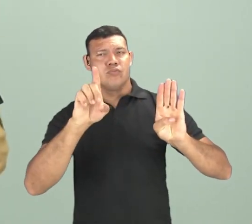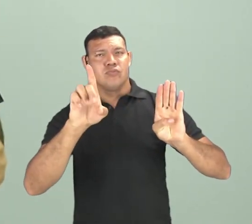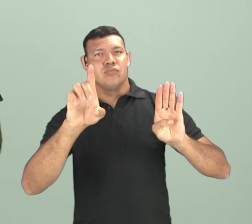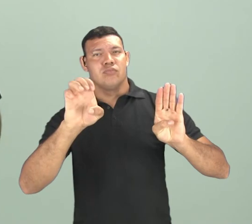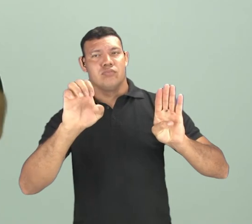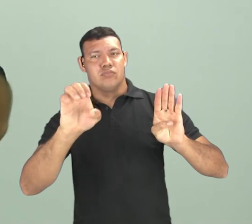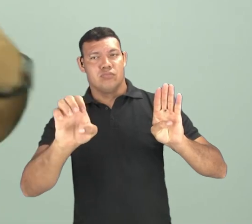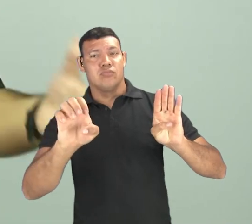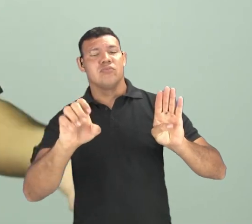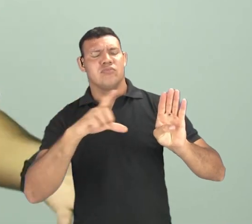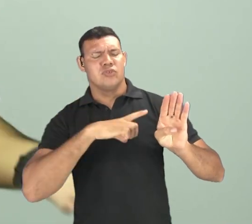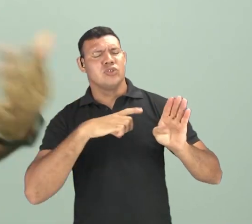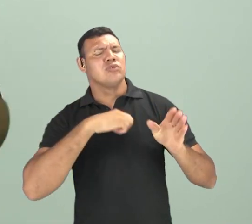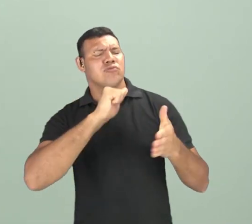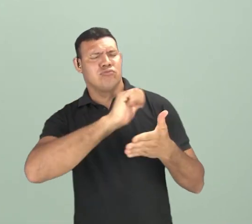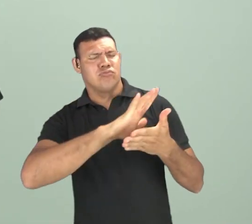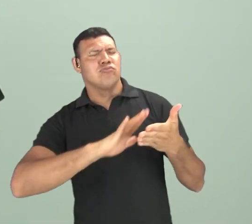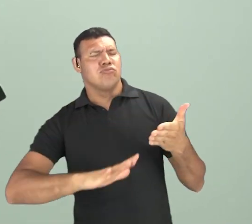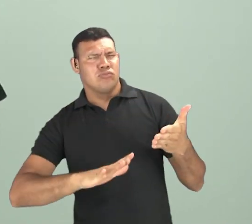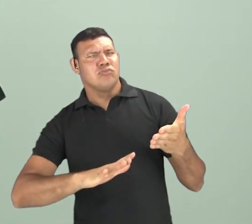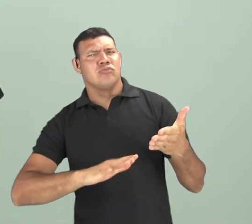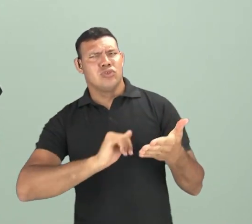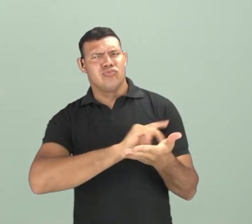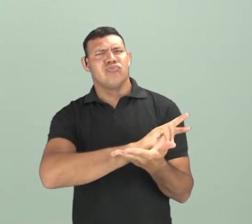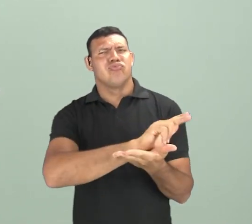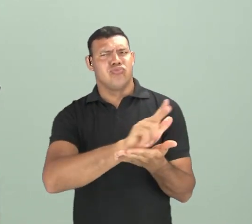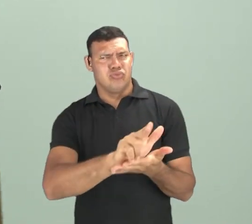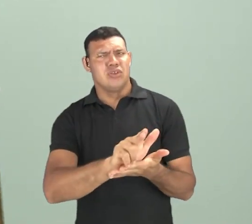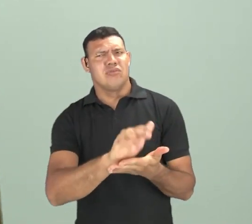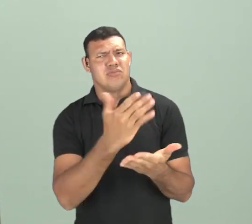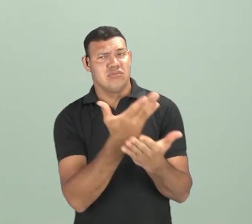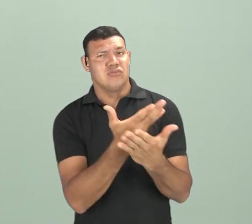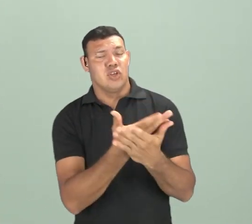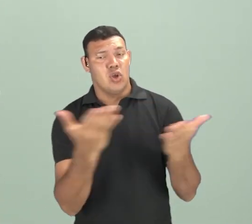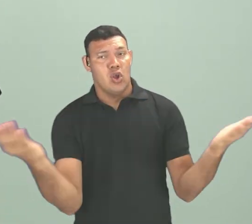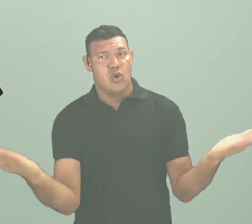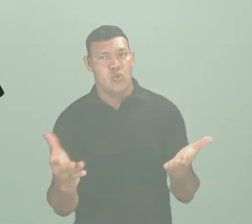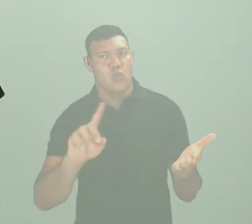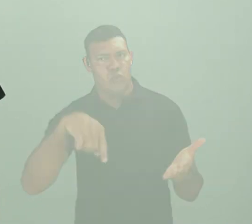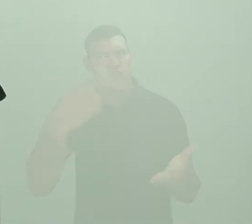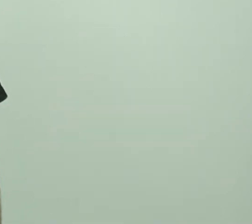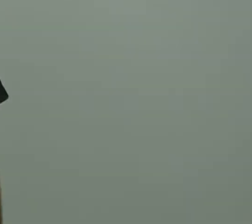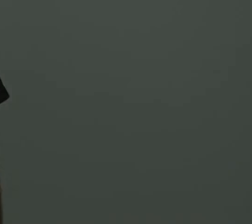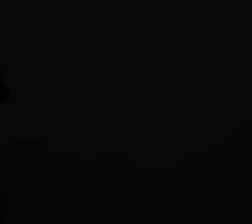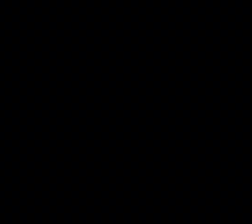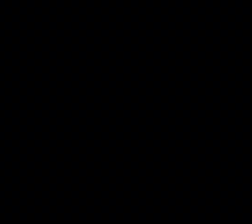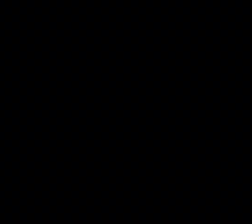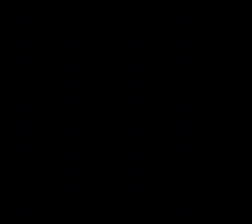os exercícios. Tem outros exercícios além dos exercícios sobre essa aula. See you next class.